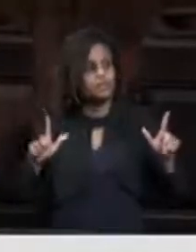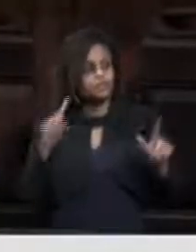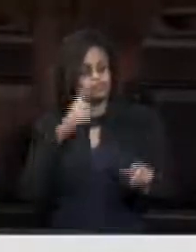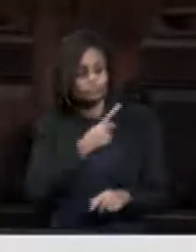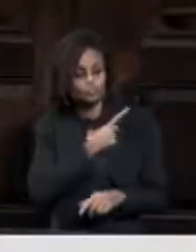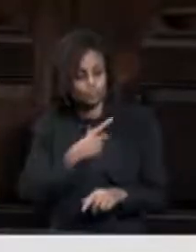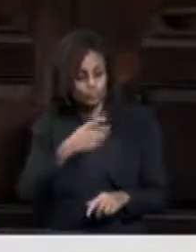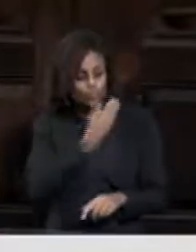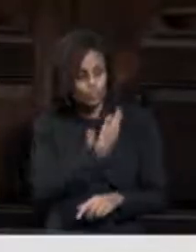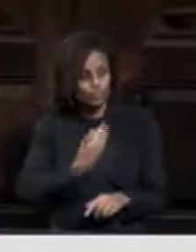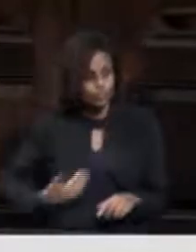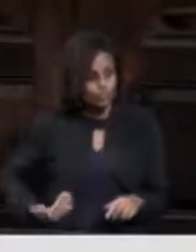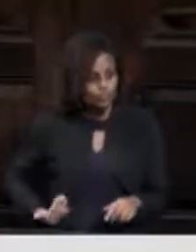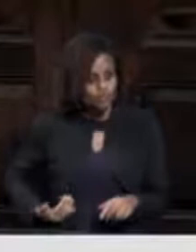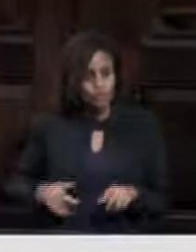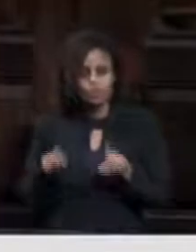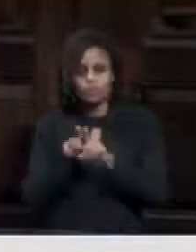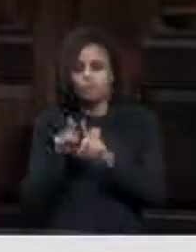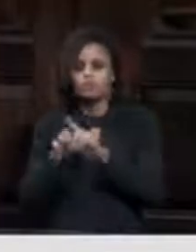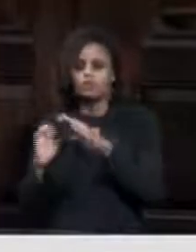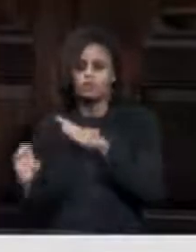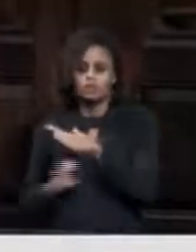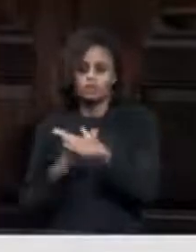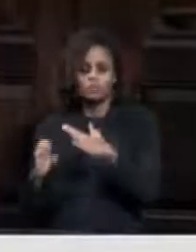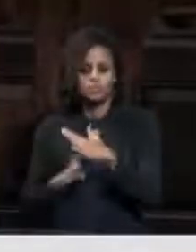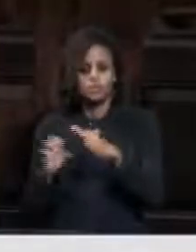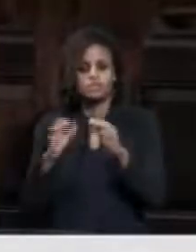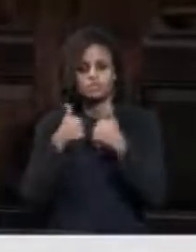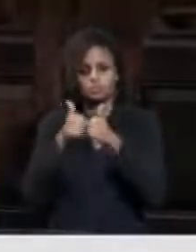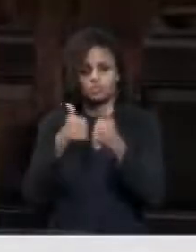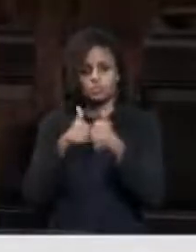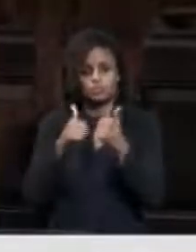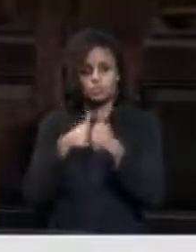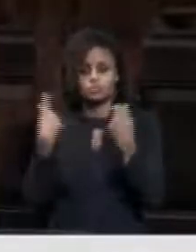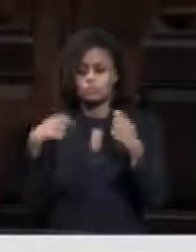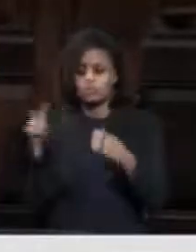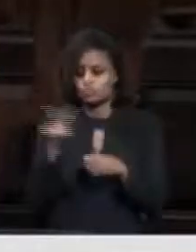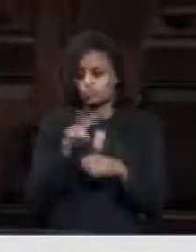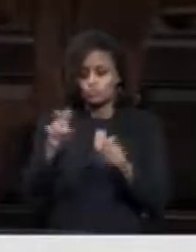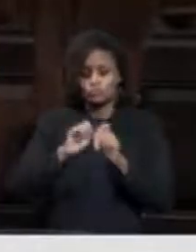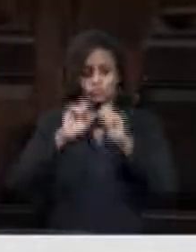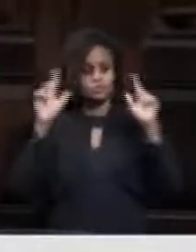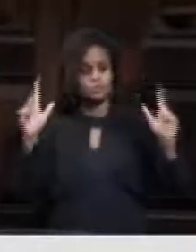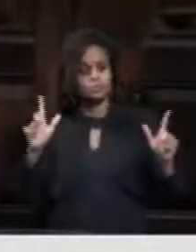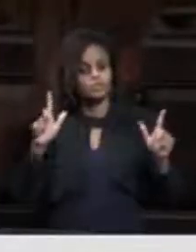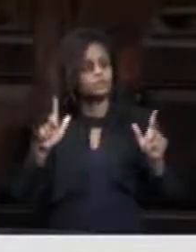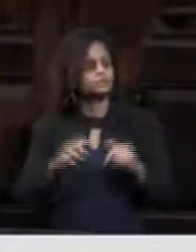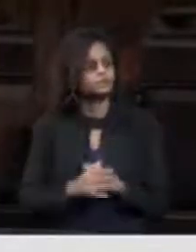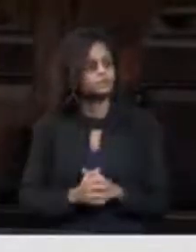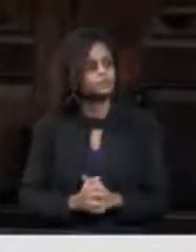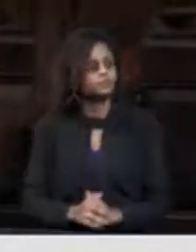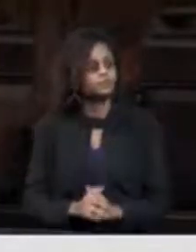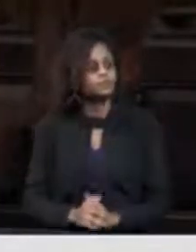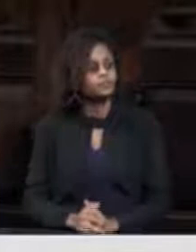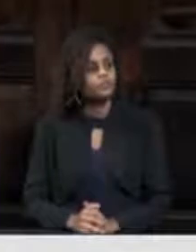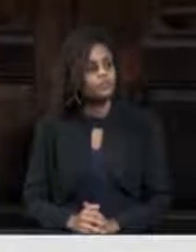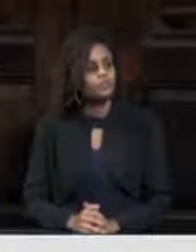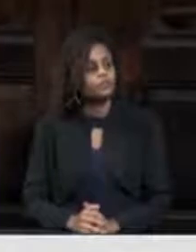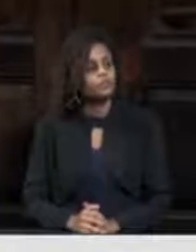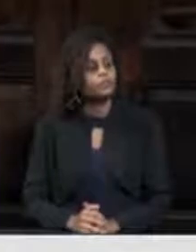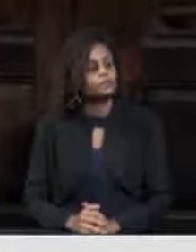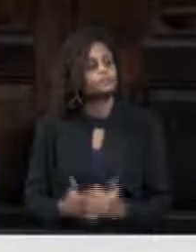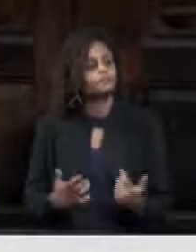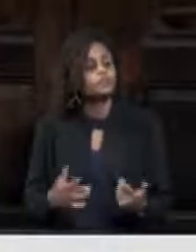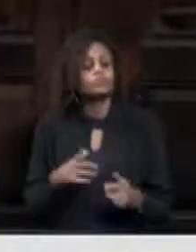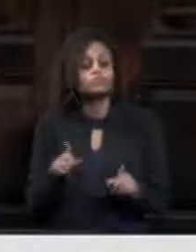público e o empresariado do setor de transportes. E principalmente nesta